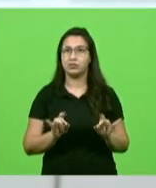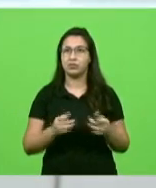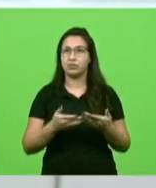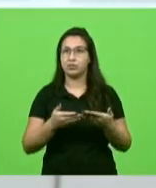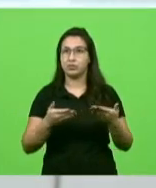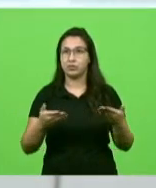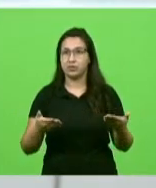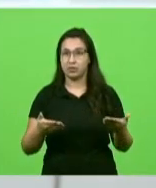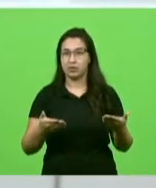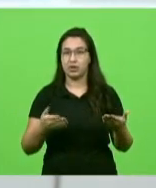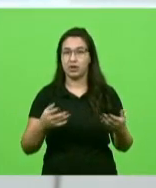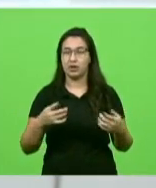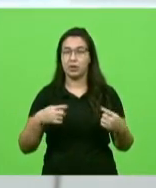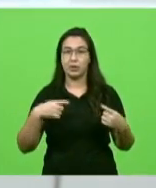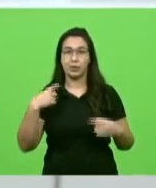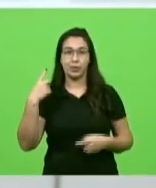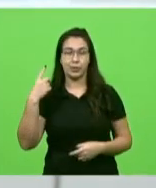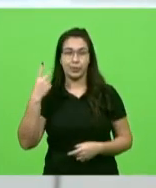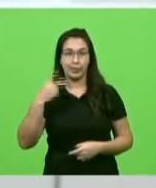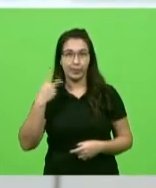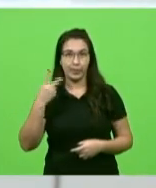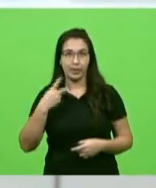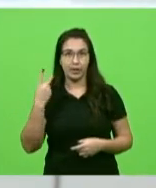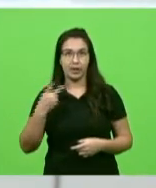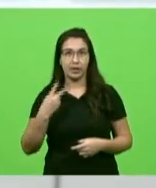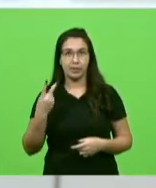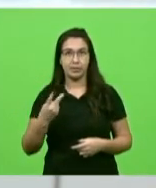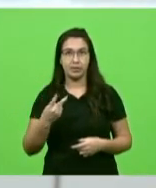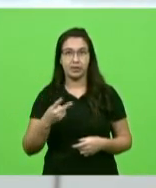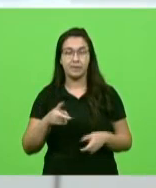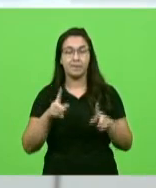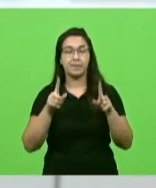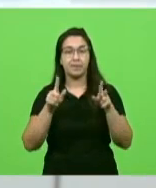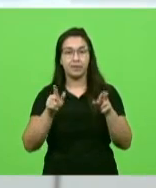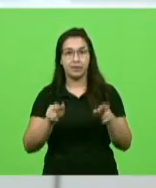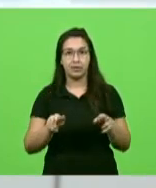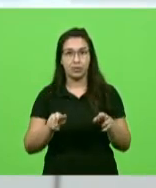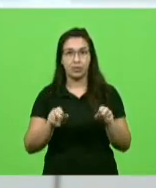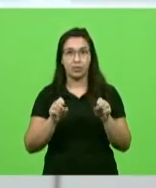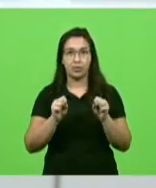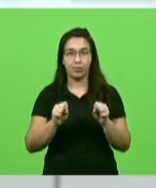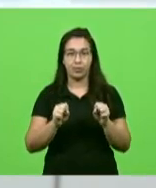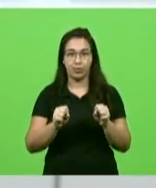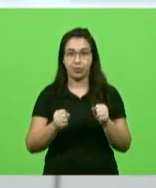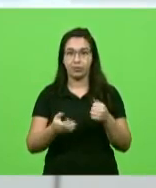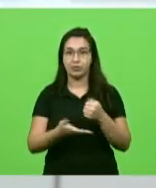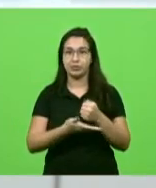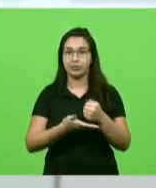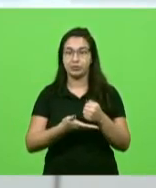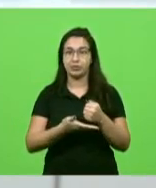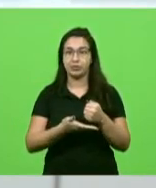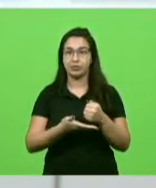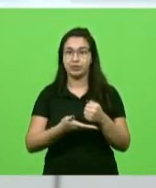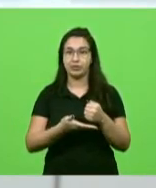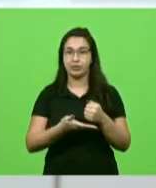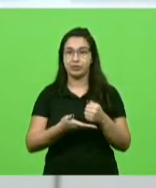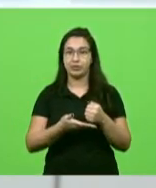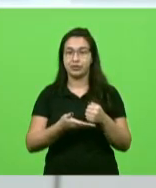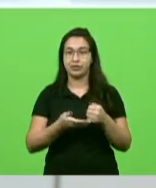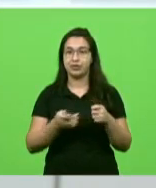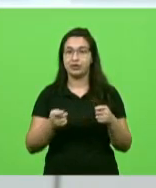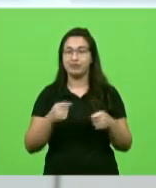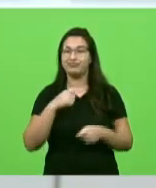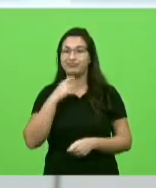no juízo do parlamentar os mesmos podem ser suficiente insuficientes para a condenação